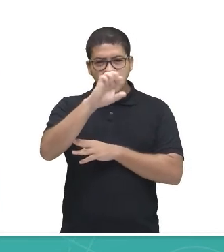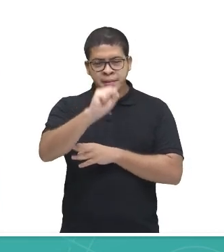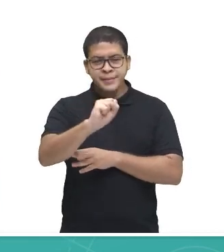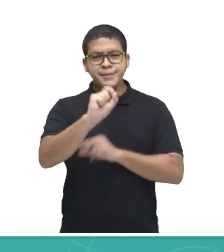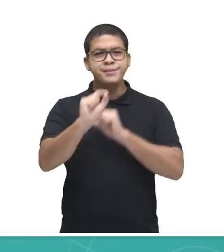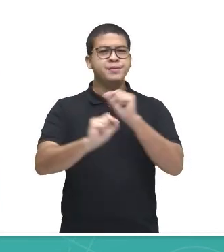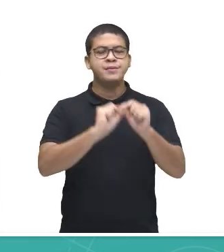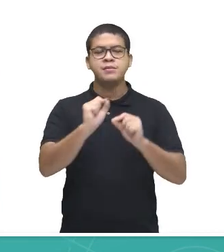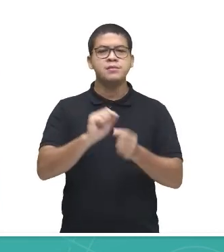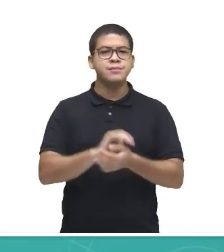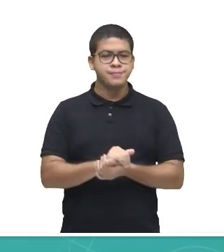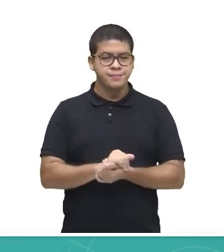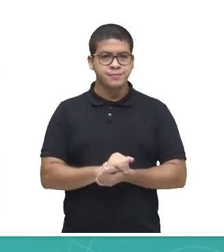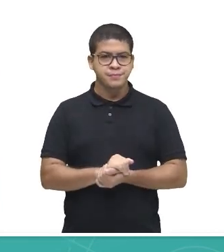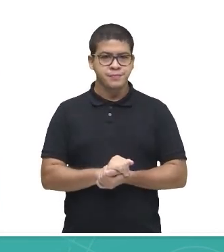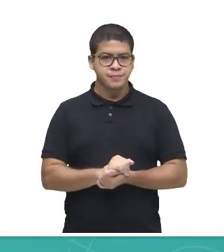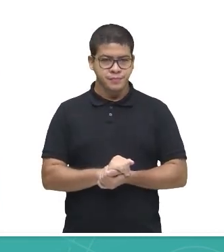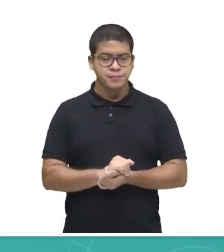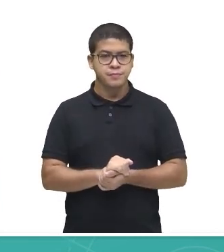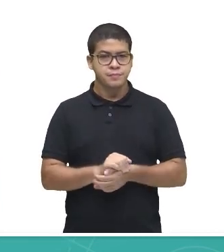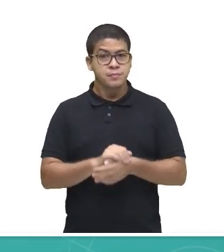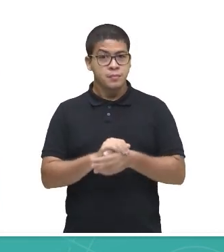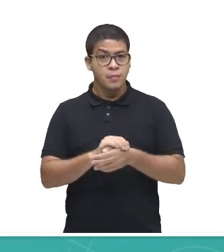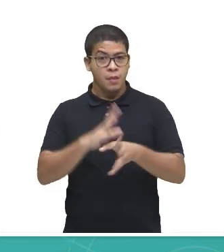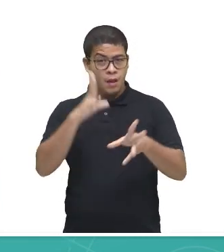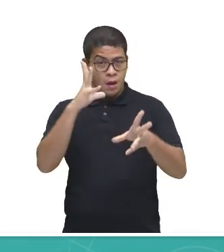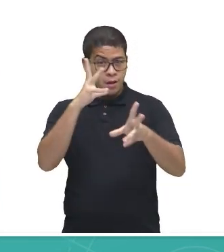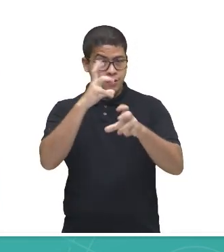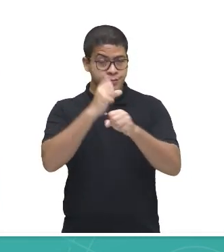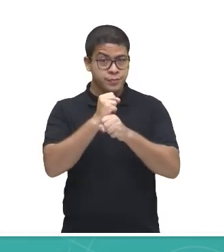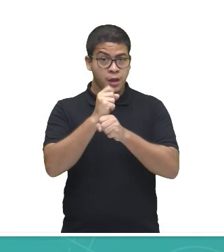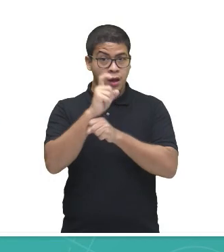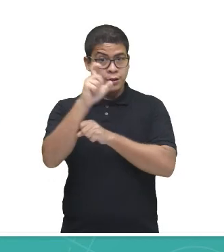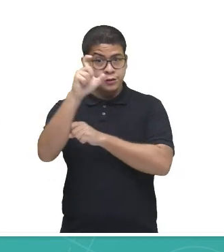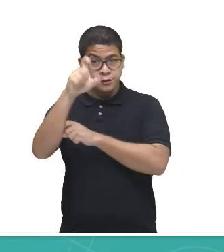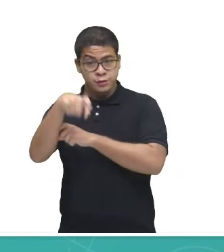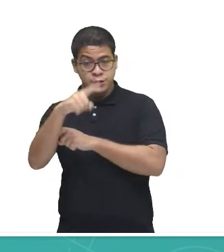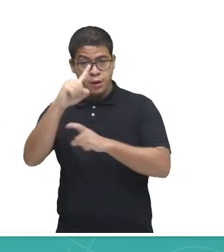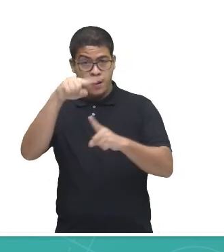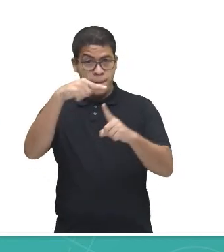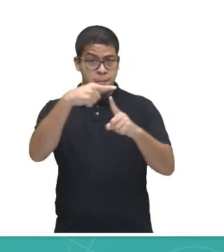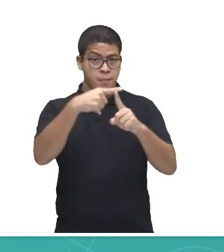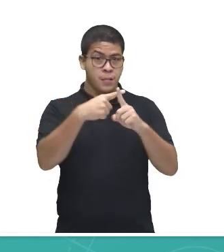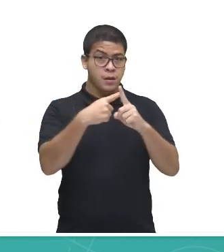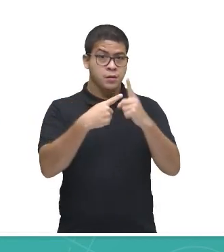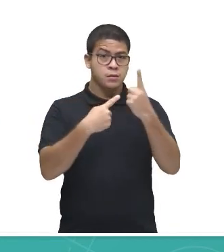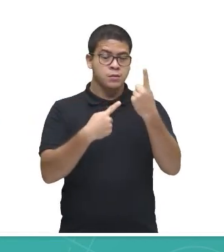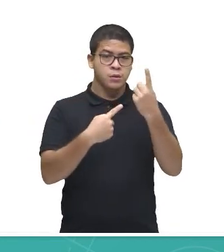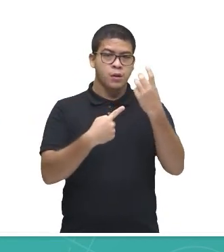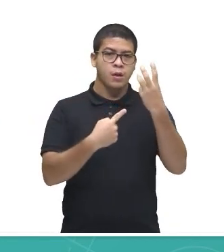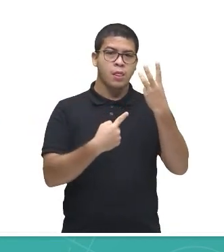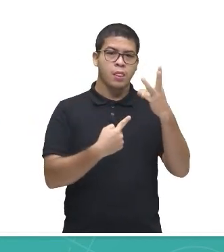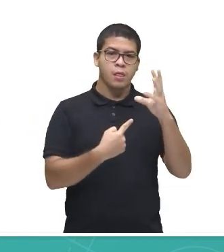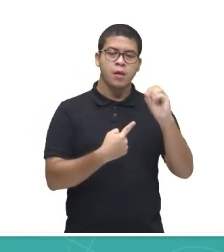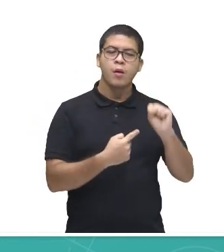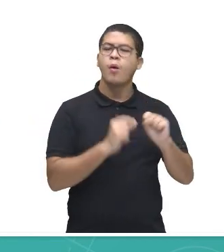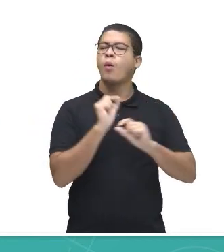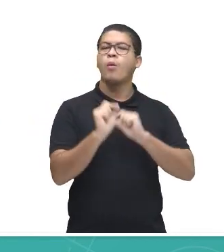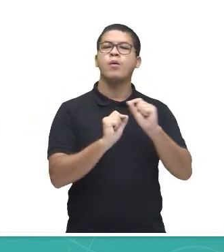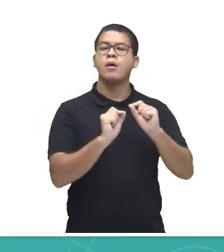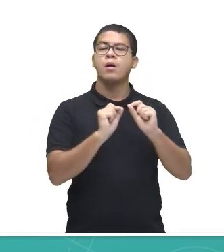soma, então, x mais 38 graus, equivale a 180